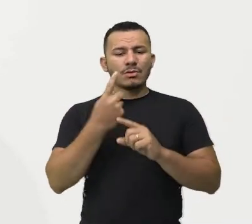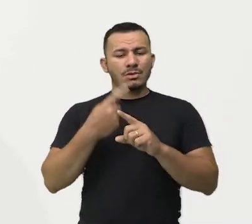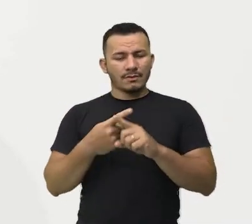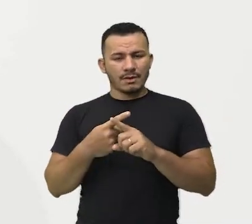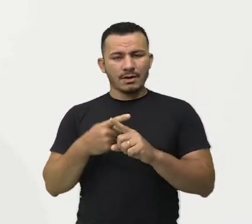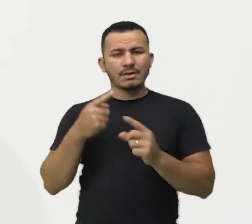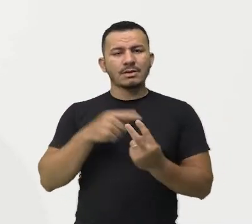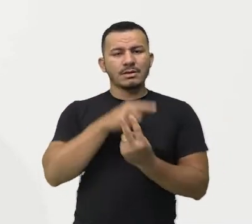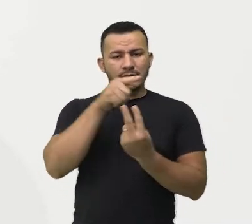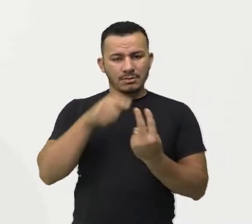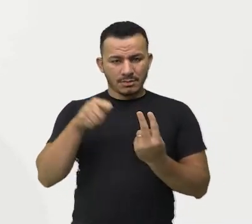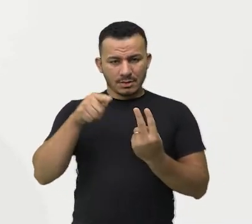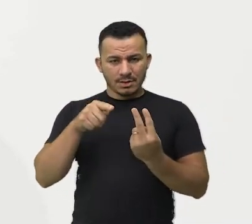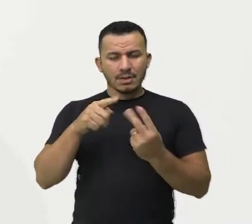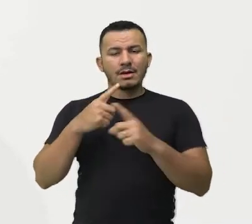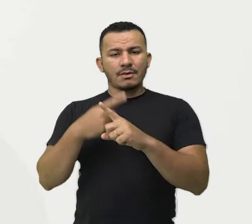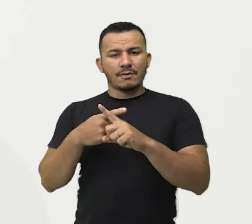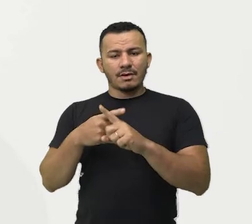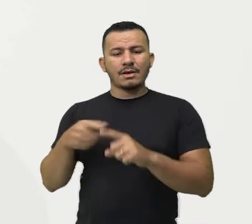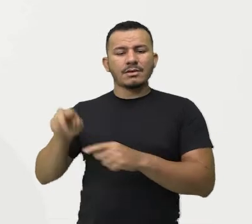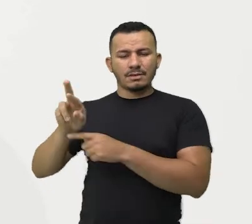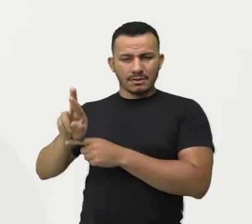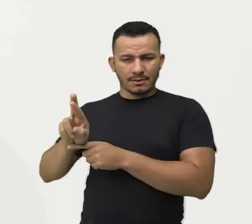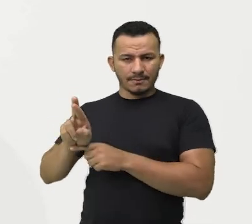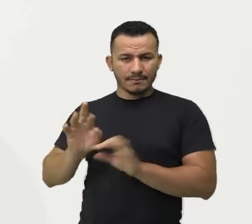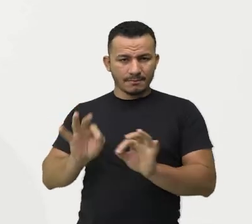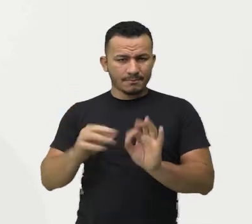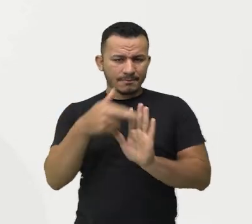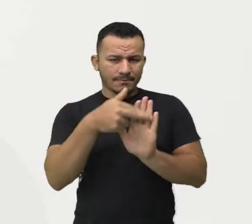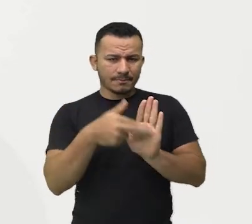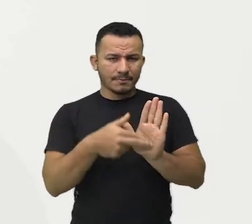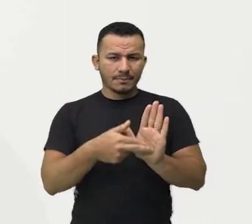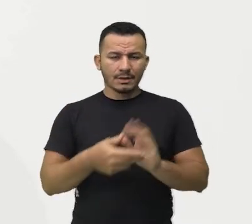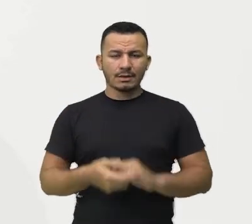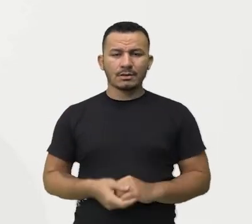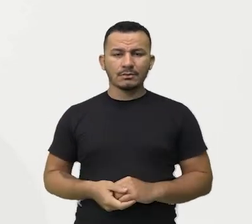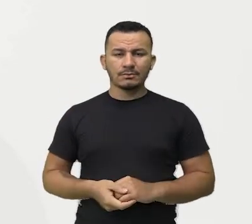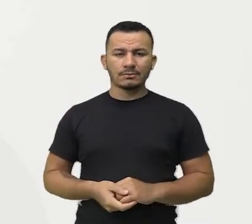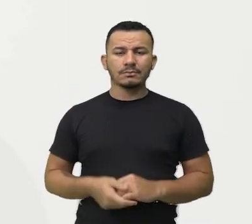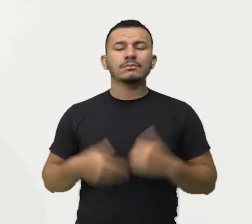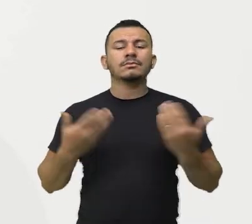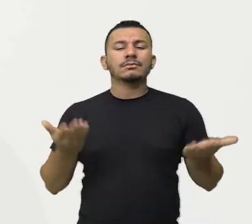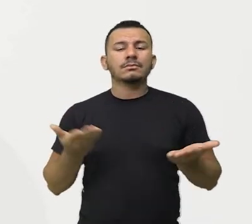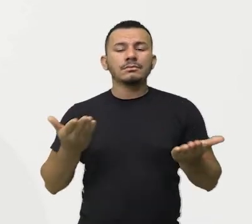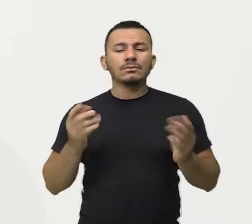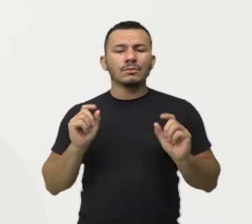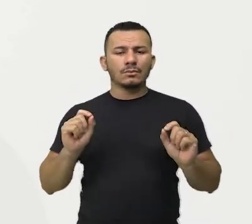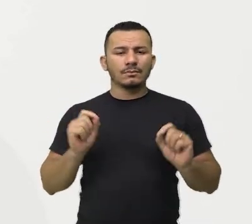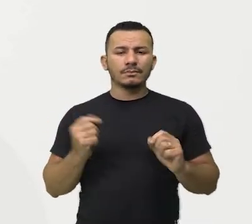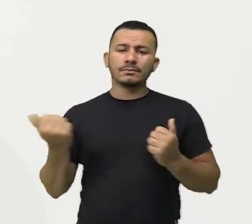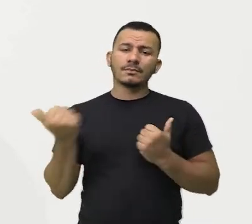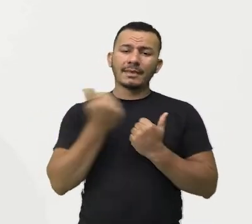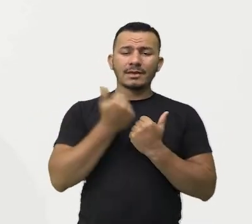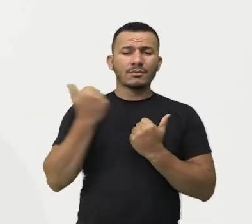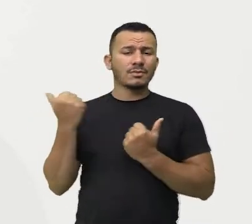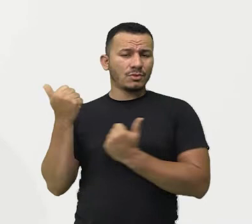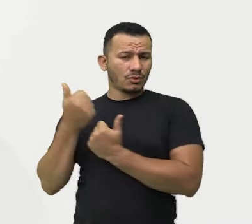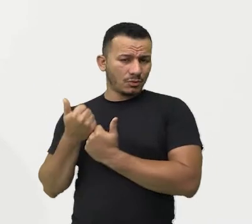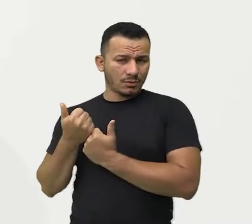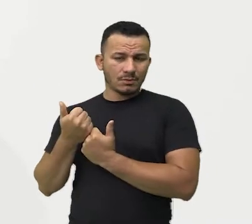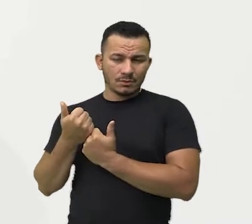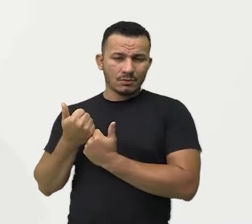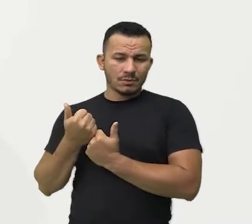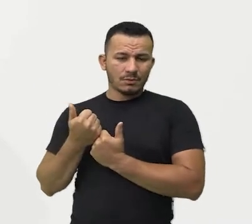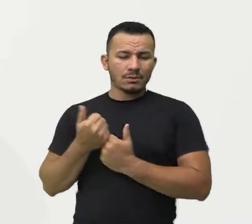por 2, que multiplica π, que multiplica o raio. O que a gente faz